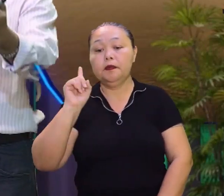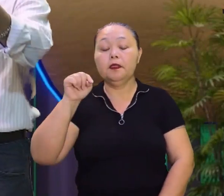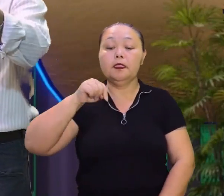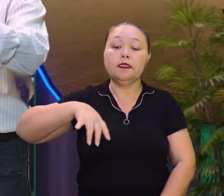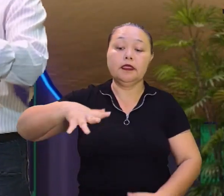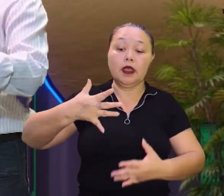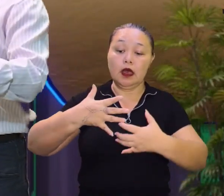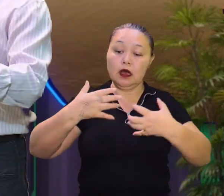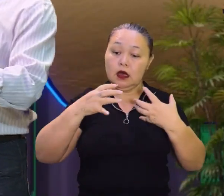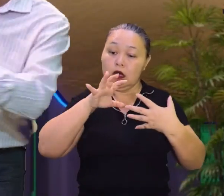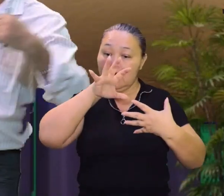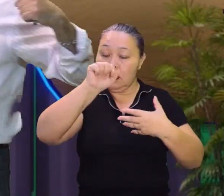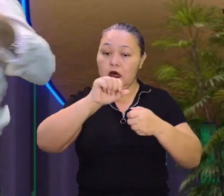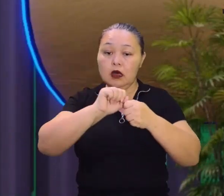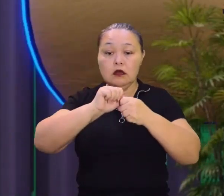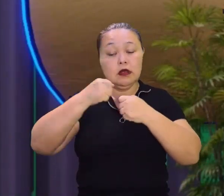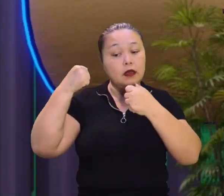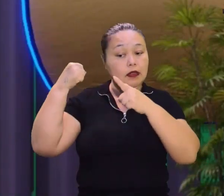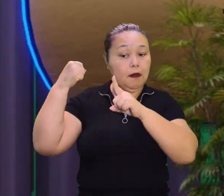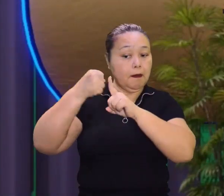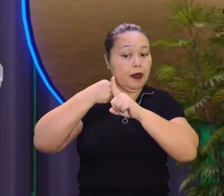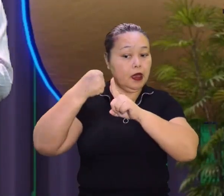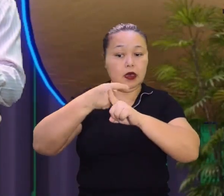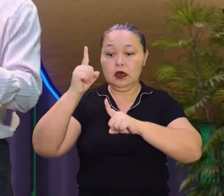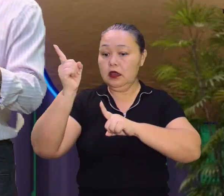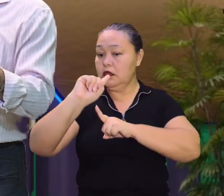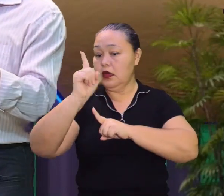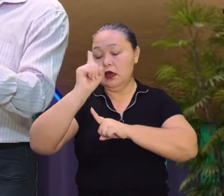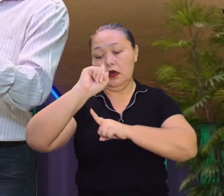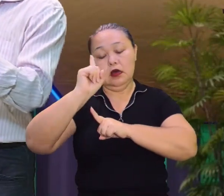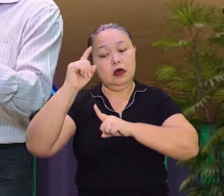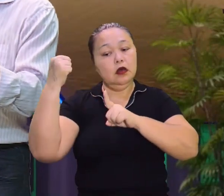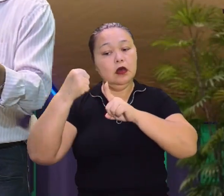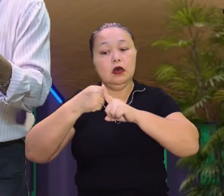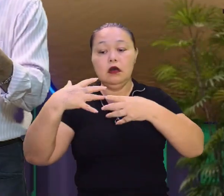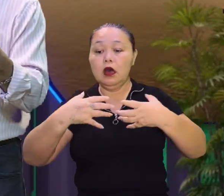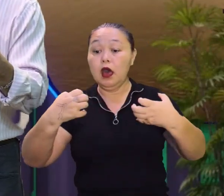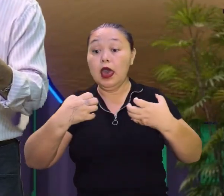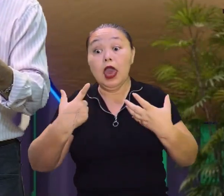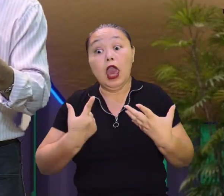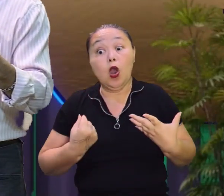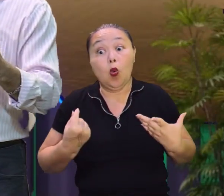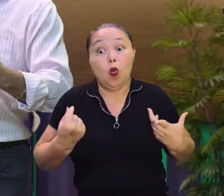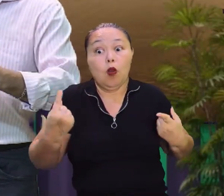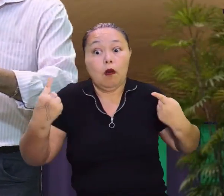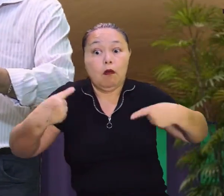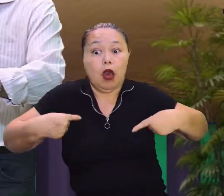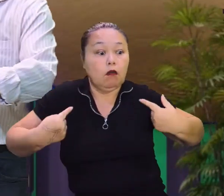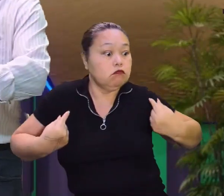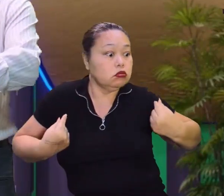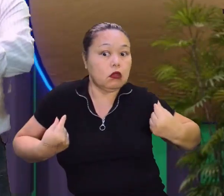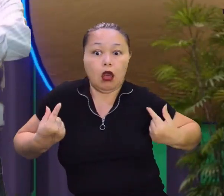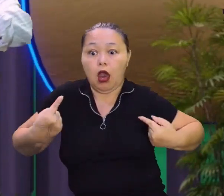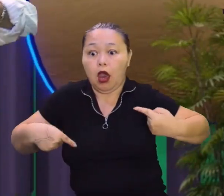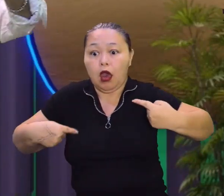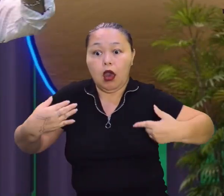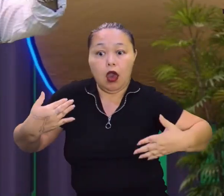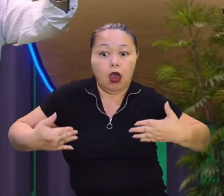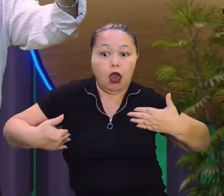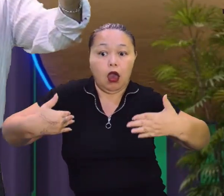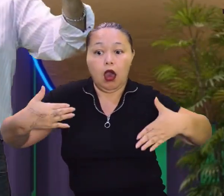essa agressividade não é de dar pena, não. É uma agressividade econômica. De